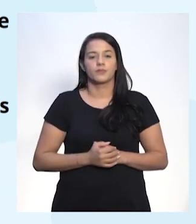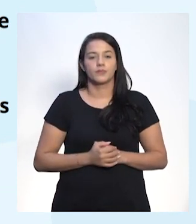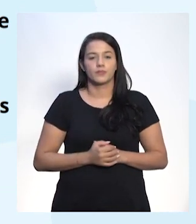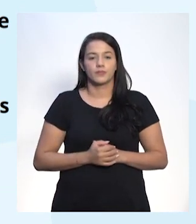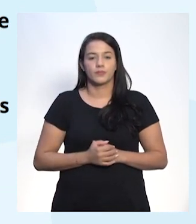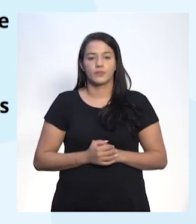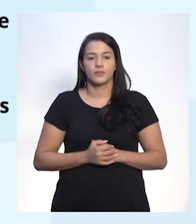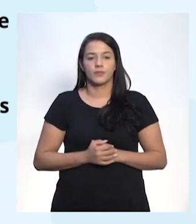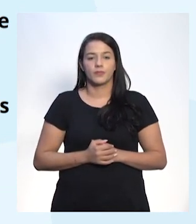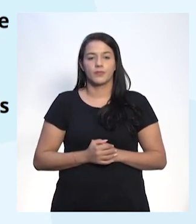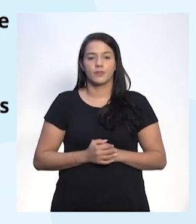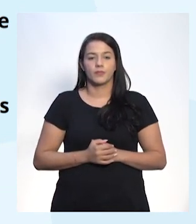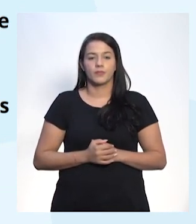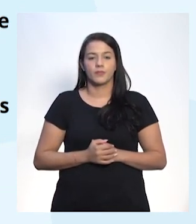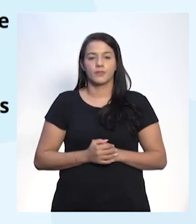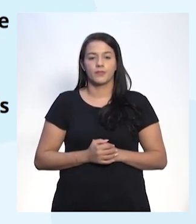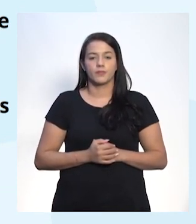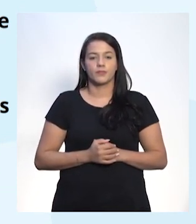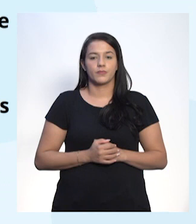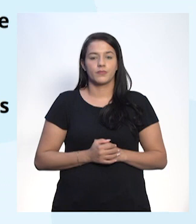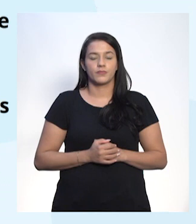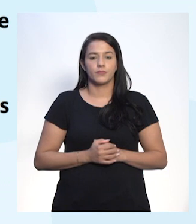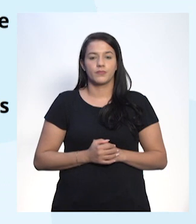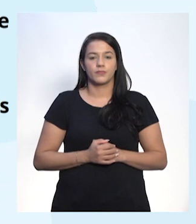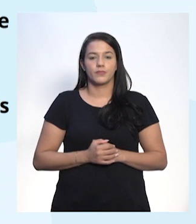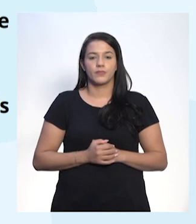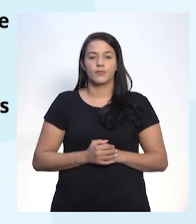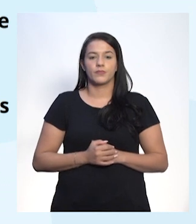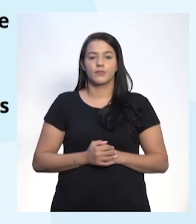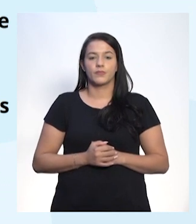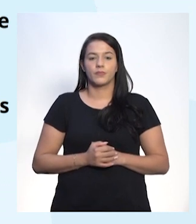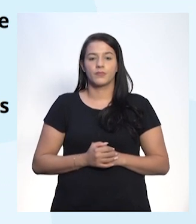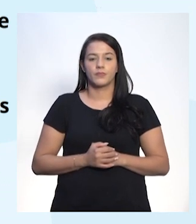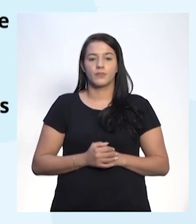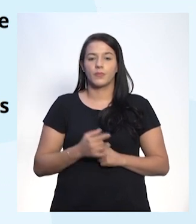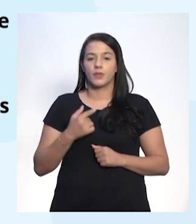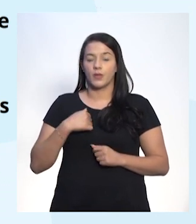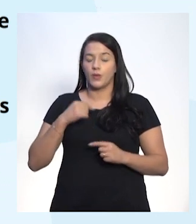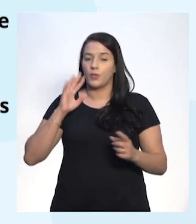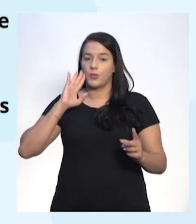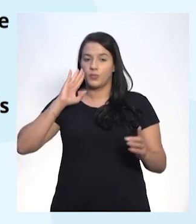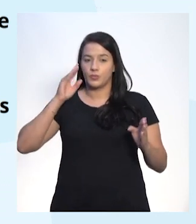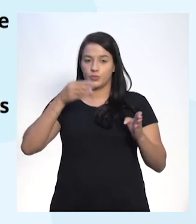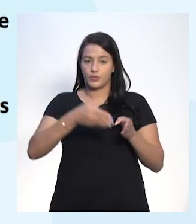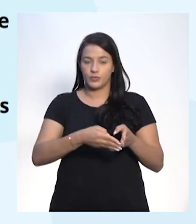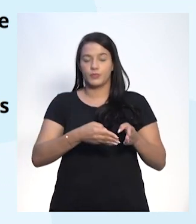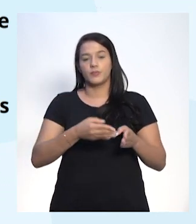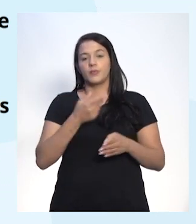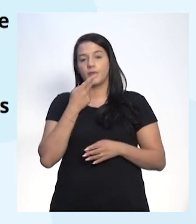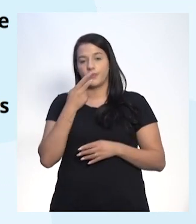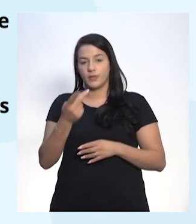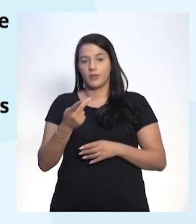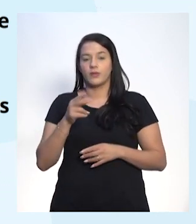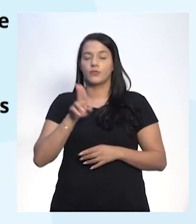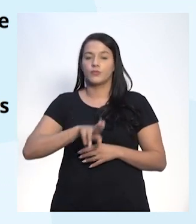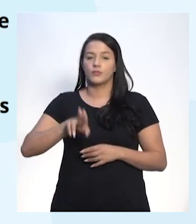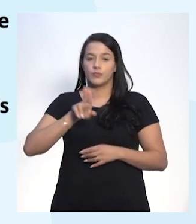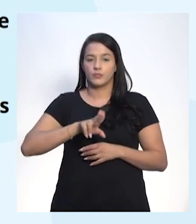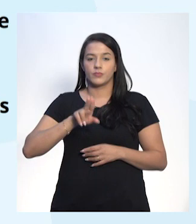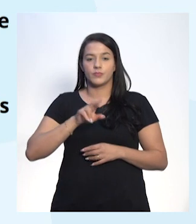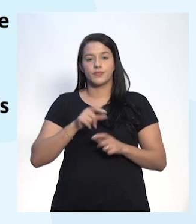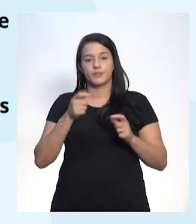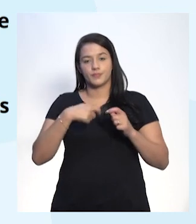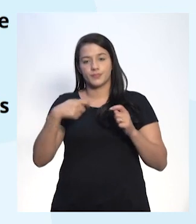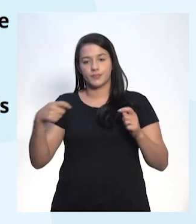and disadvantages of the solar energy, certo? Então, o objetivo é falar sobre as vantagens e desvantagens. Como ele está falando de